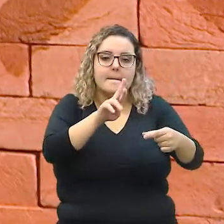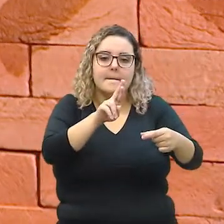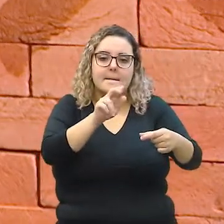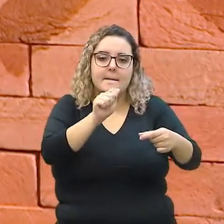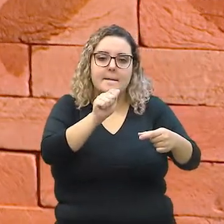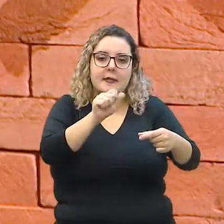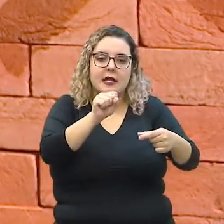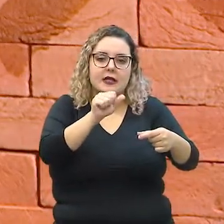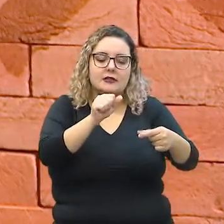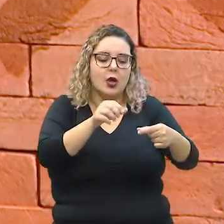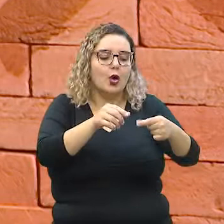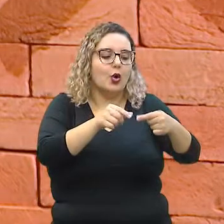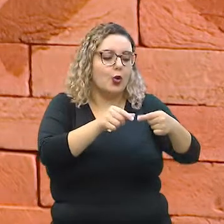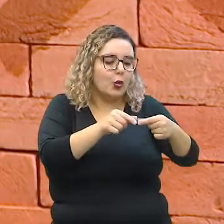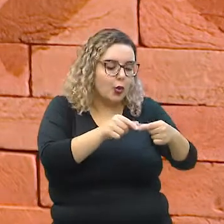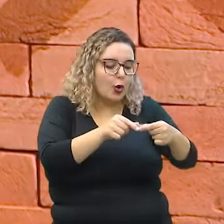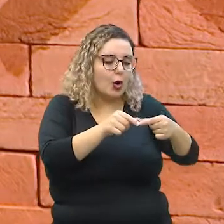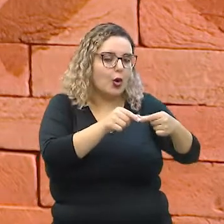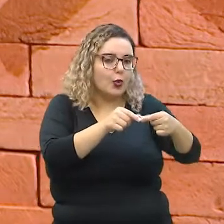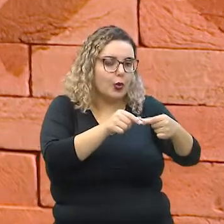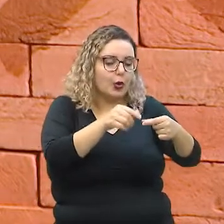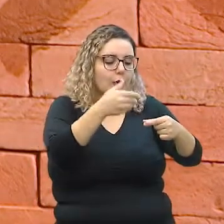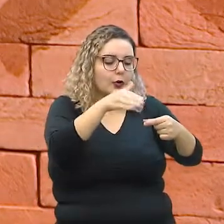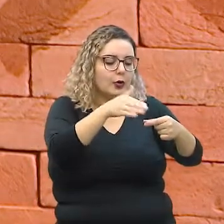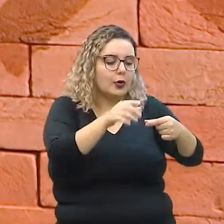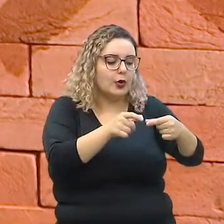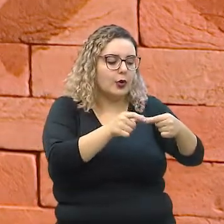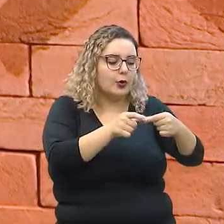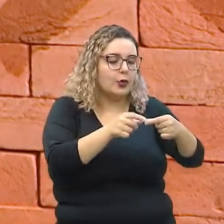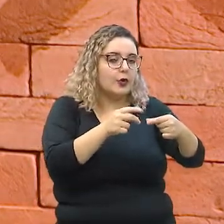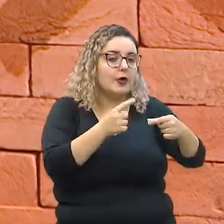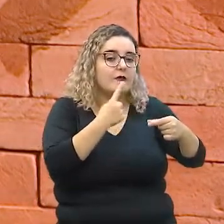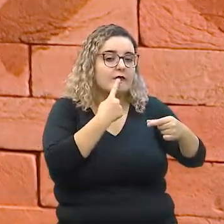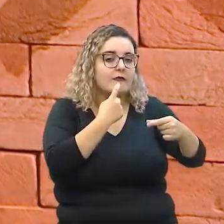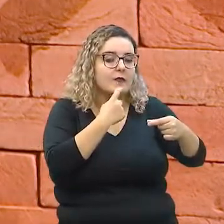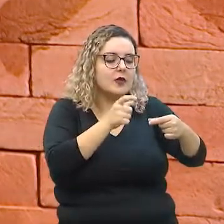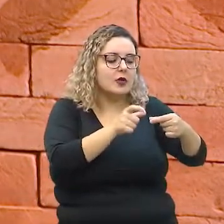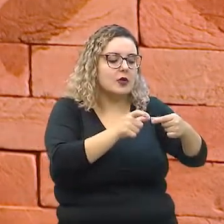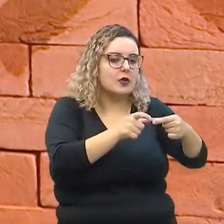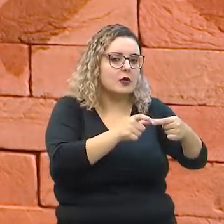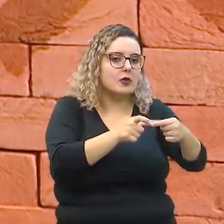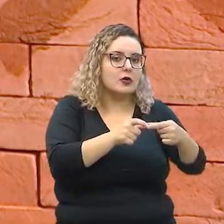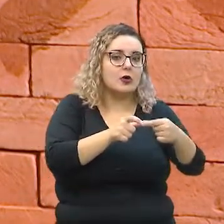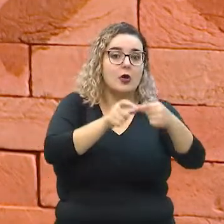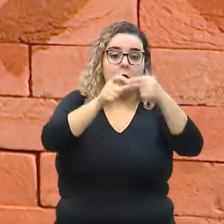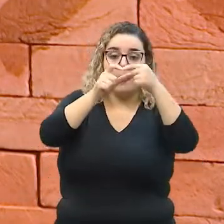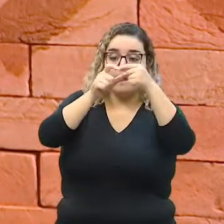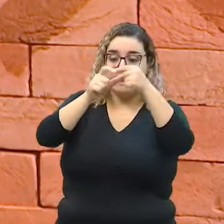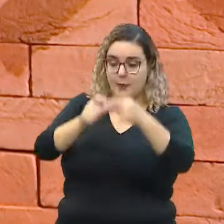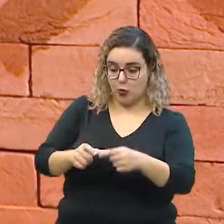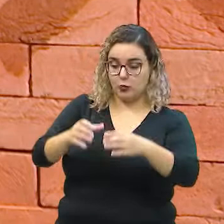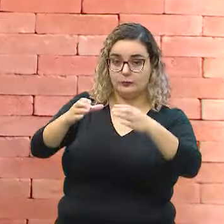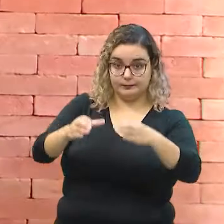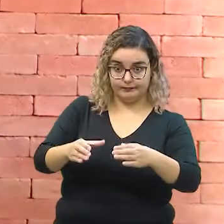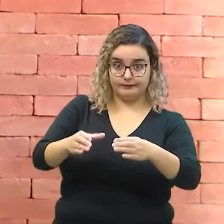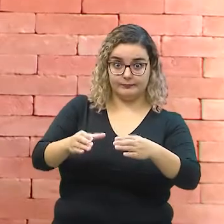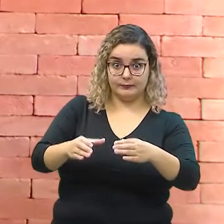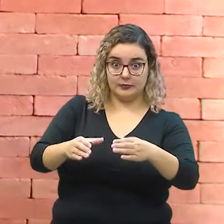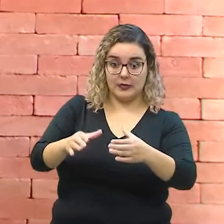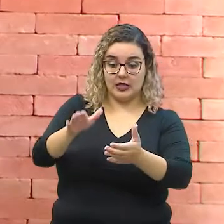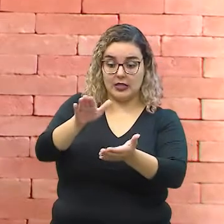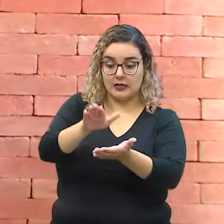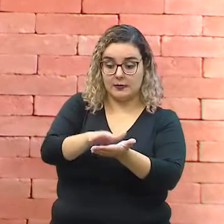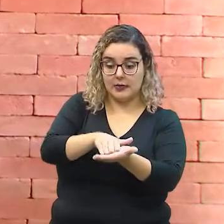dar uma soprada só para tirar alguma impureza, deixar ela bem vermelhinha. E aí você joga ela dentro da panelinha em cima da